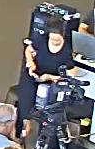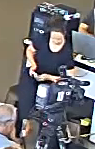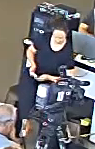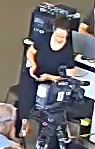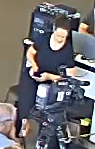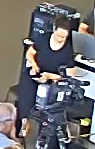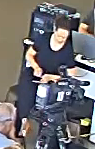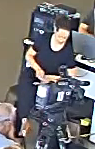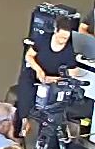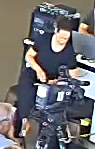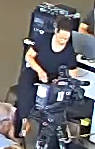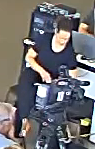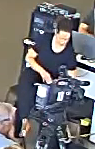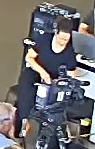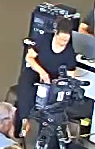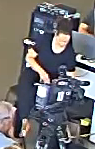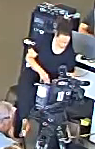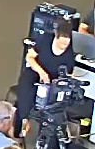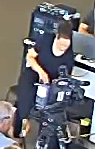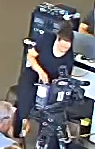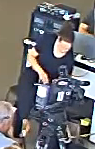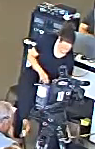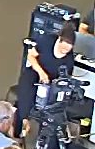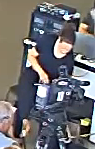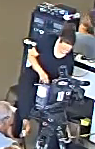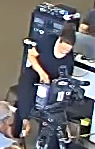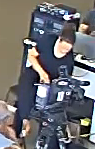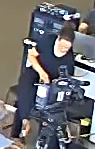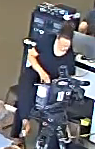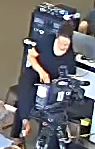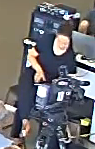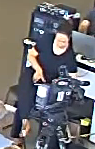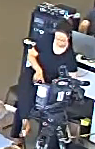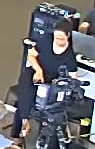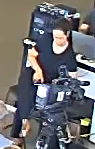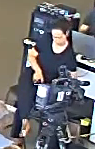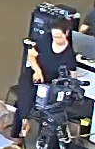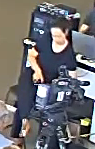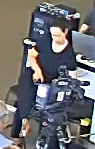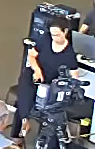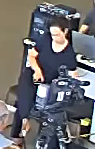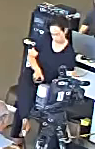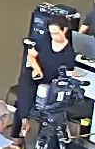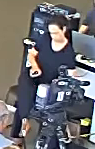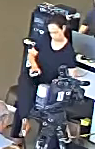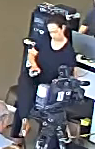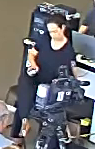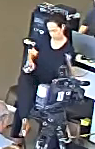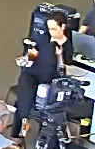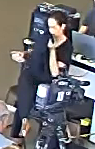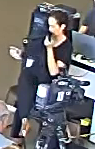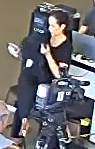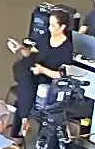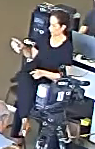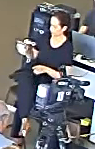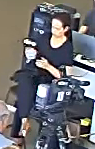eu como membro eh do coletivo Nacional de trabalhadores e